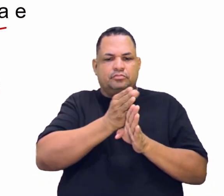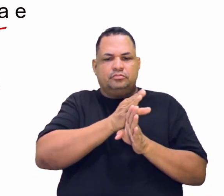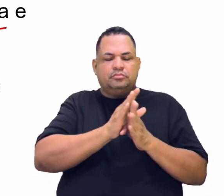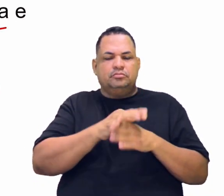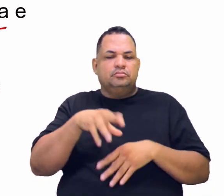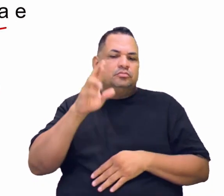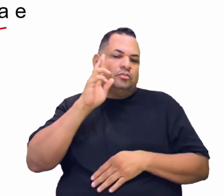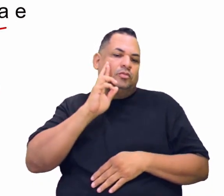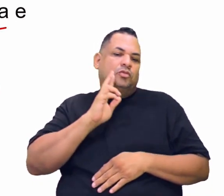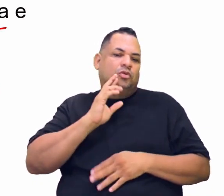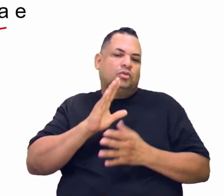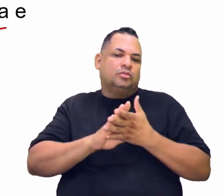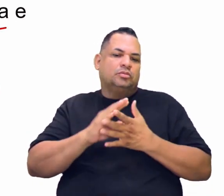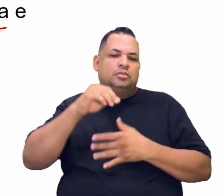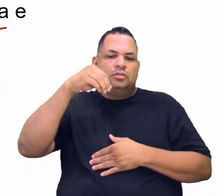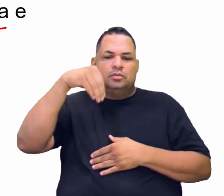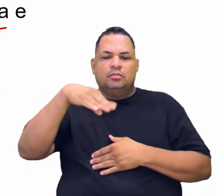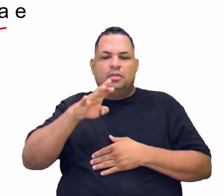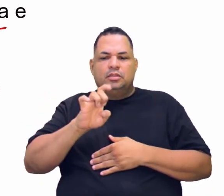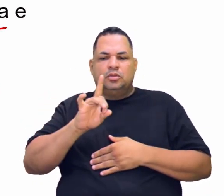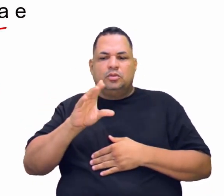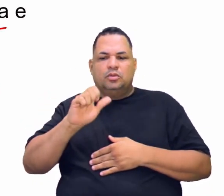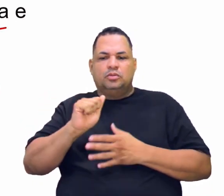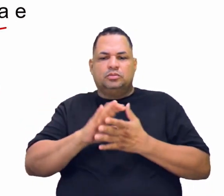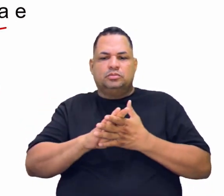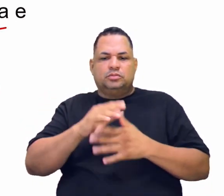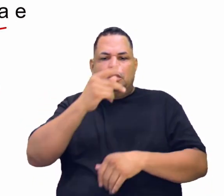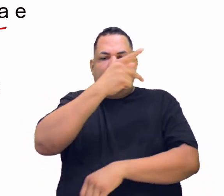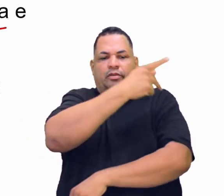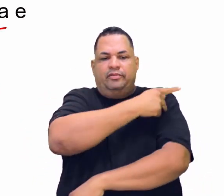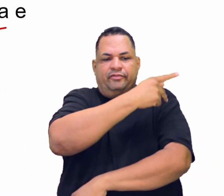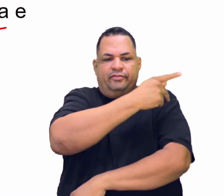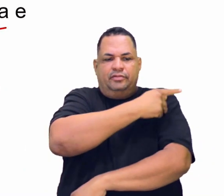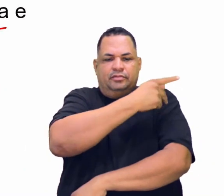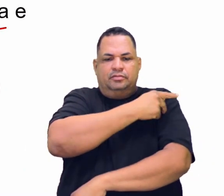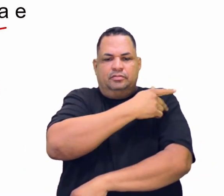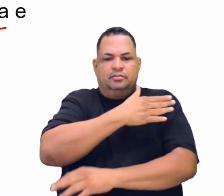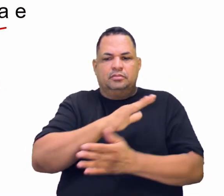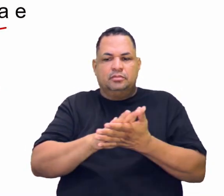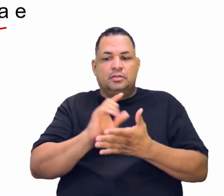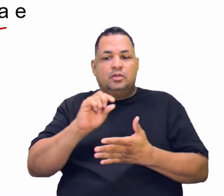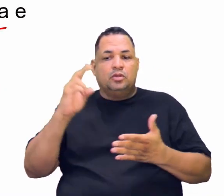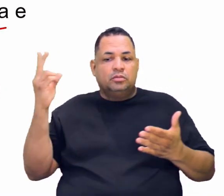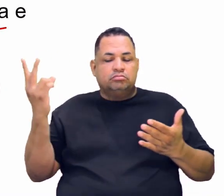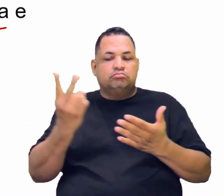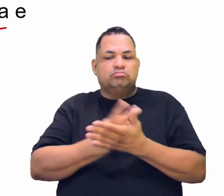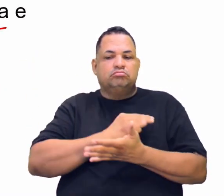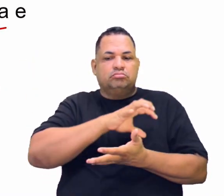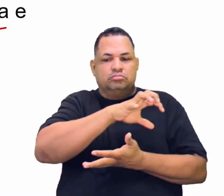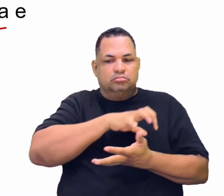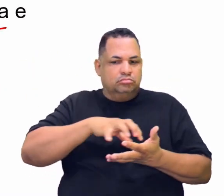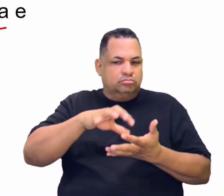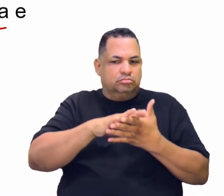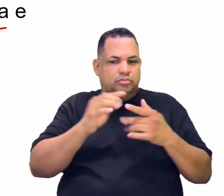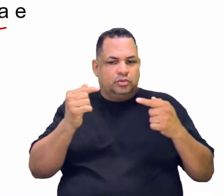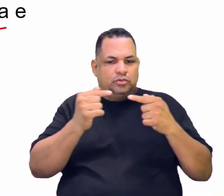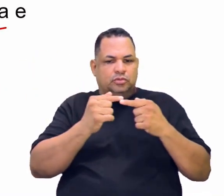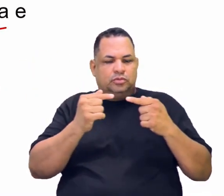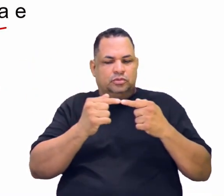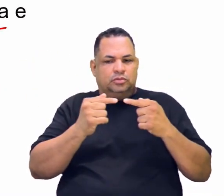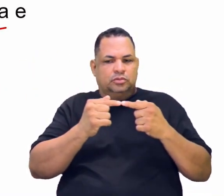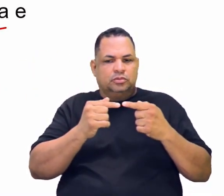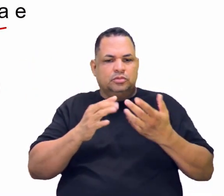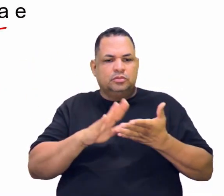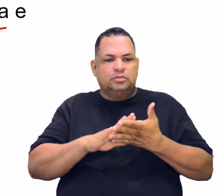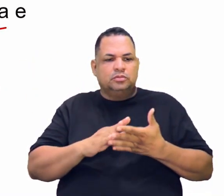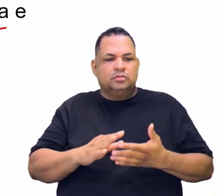como Mato Grosso, especificamente em Vilhena. E foi ali que foi tocado o terror, quando Rondônia entrou em contato com os Nambiquaras.